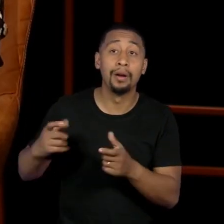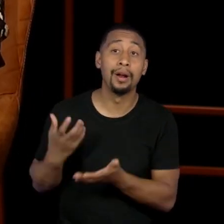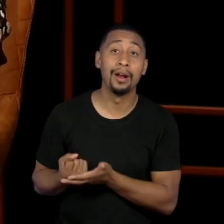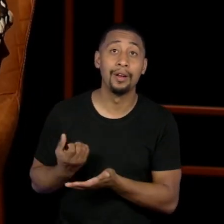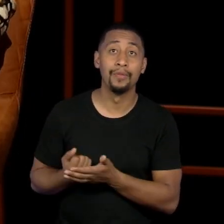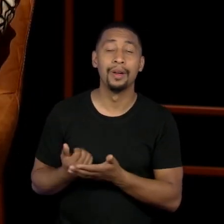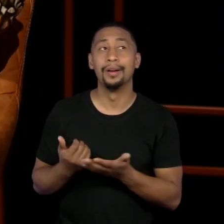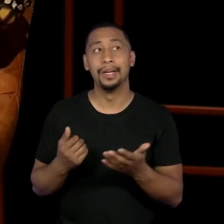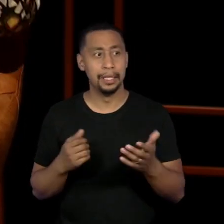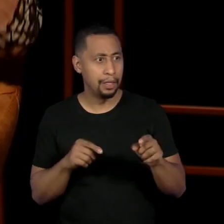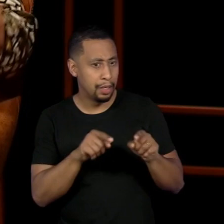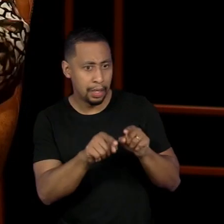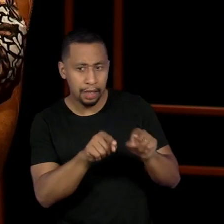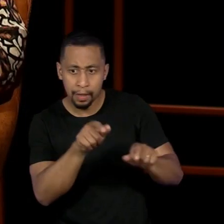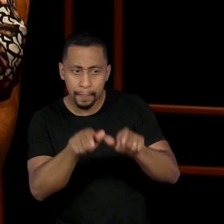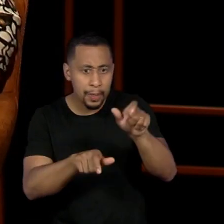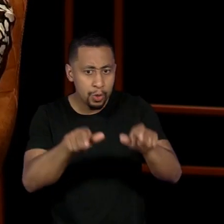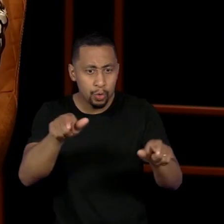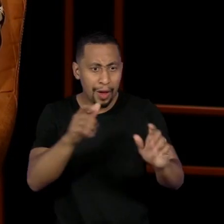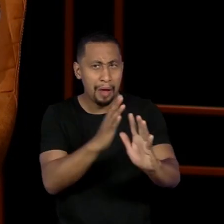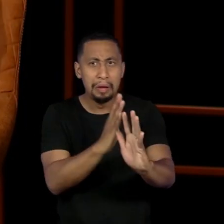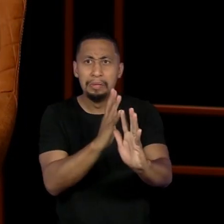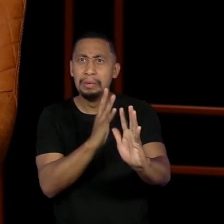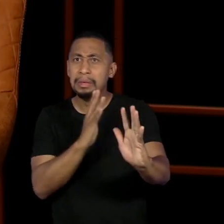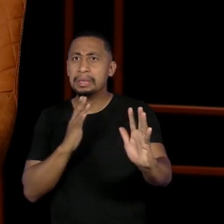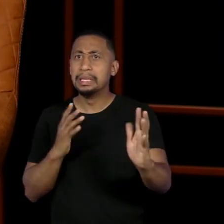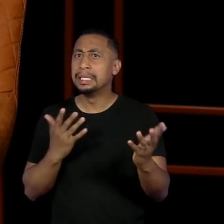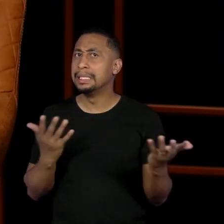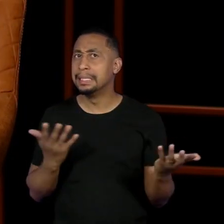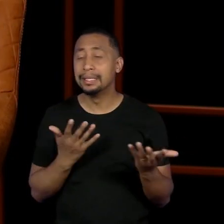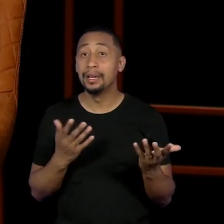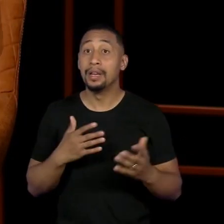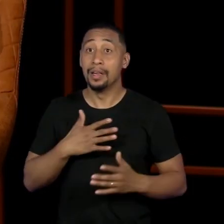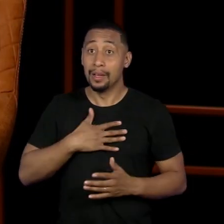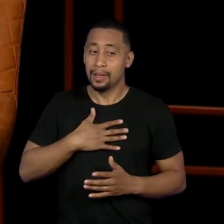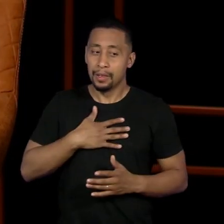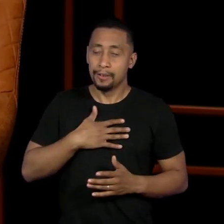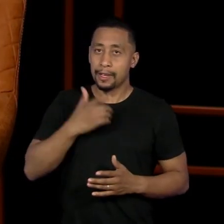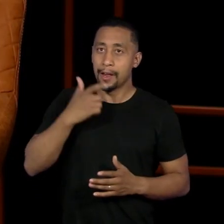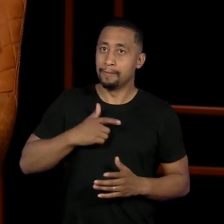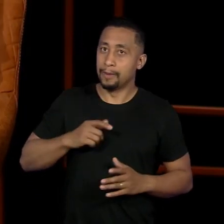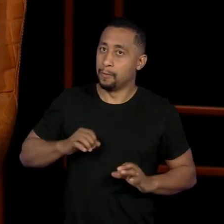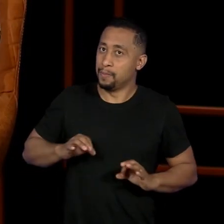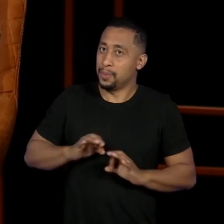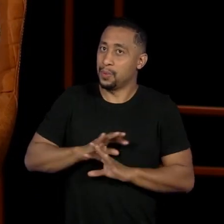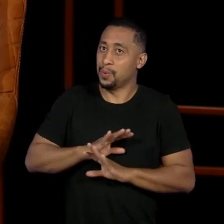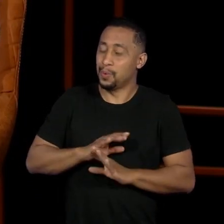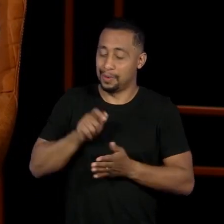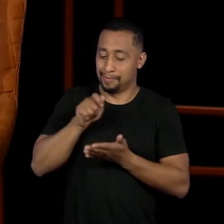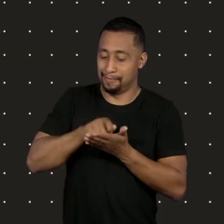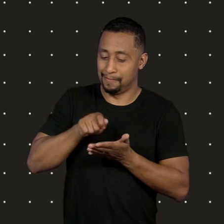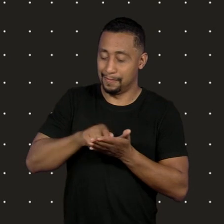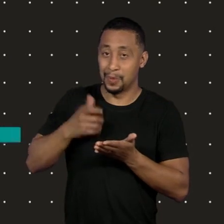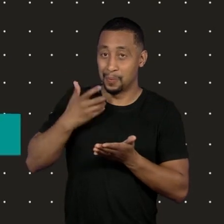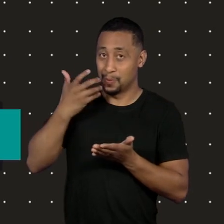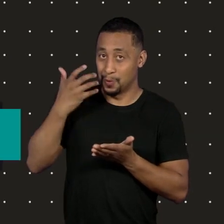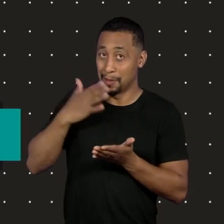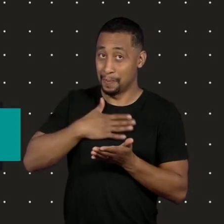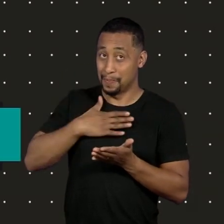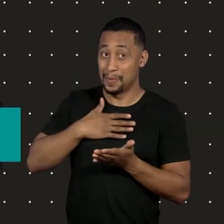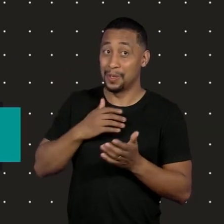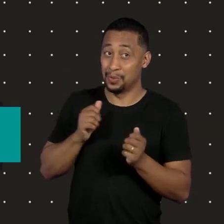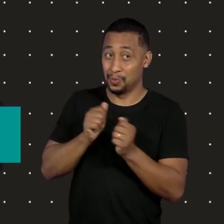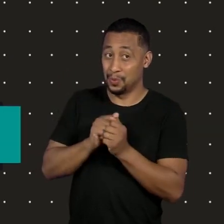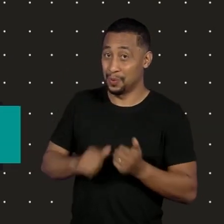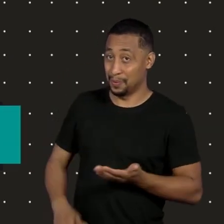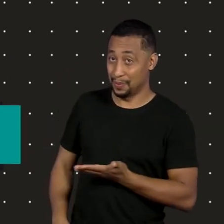tem Wagner Tiso, tem não sei o quê, e eu já tinha o segundo na manga, já estava com o segundo, que foi o primeiro dueto que eu fiz, com o Ney